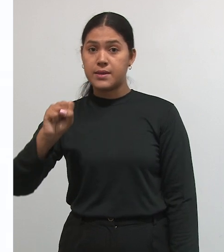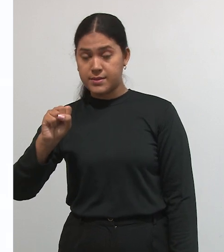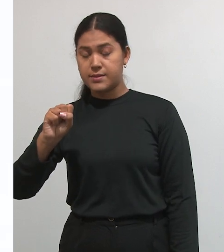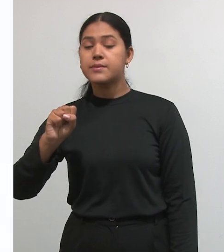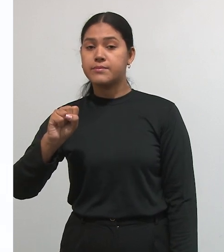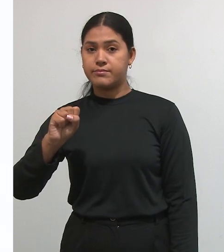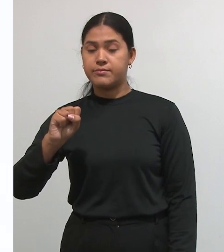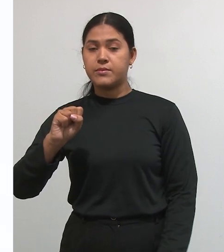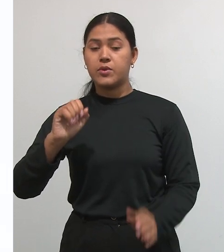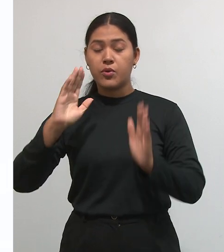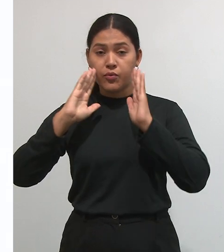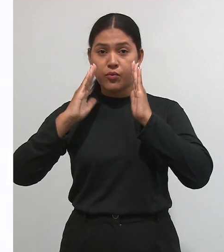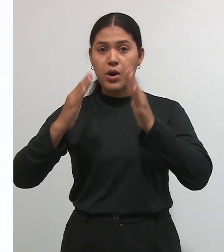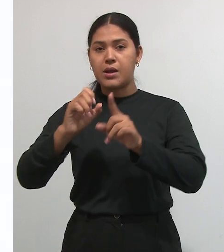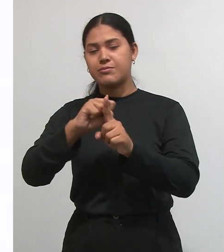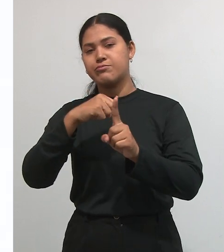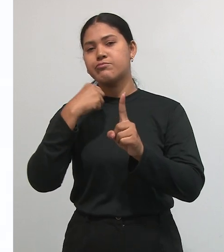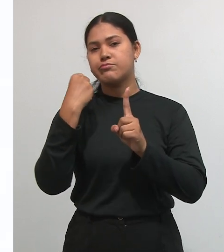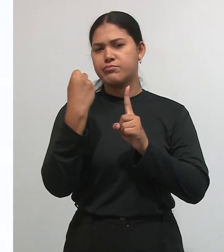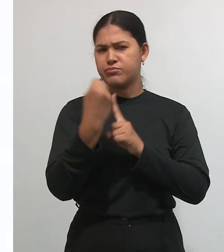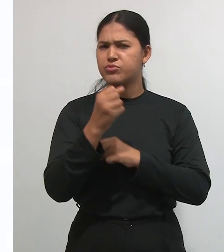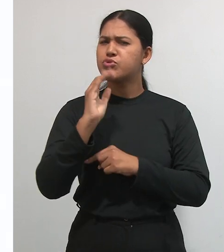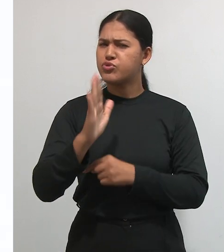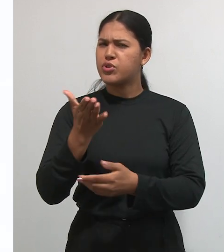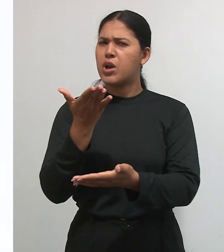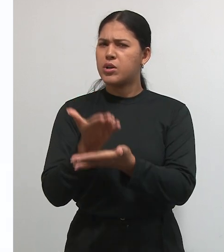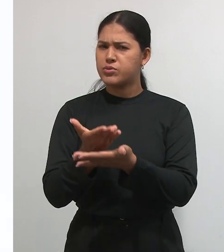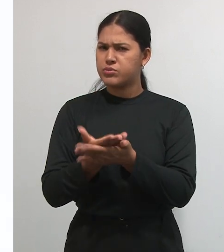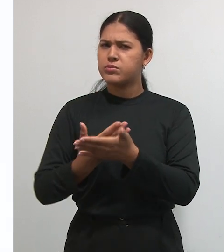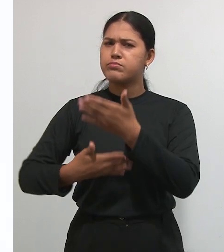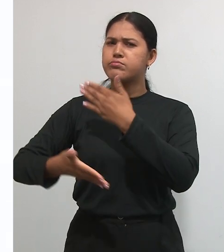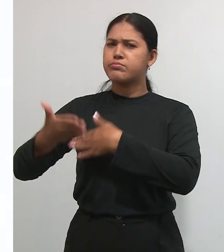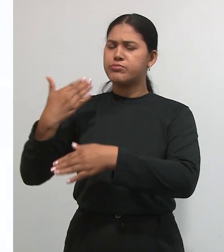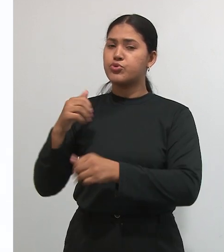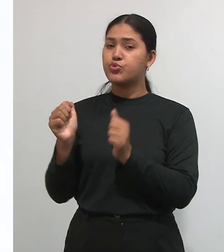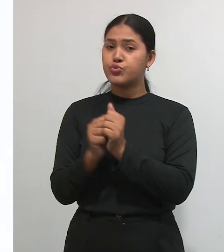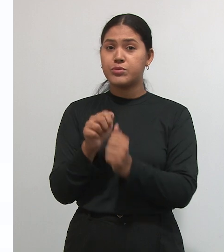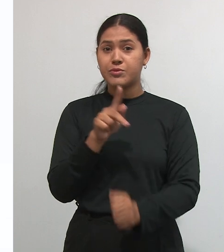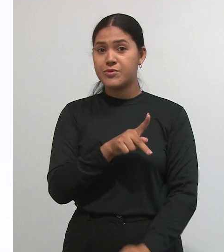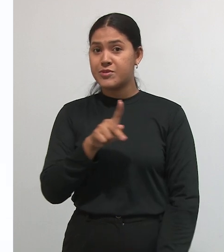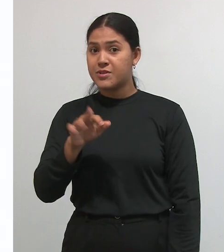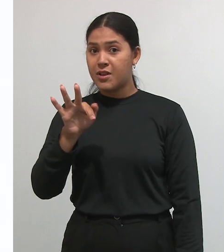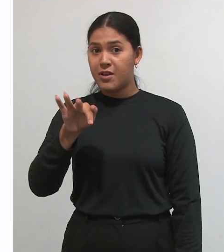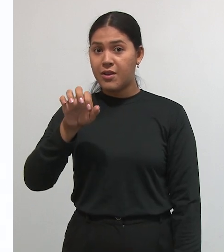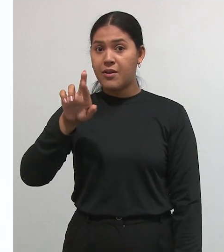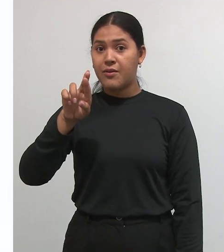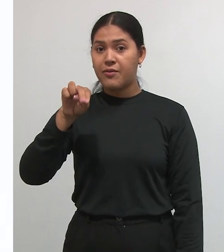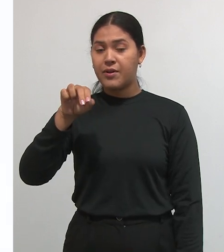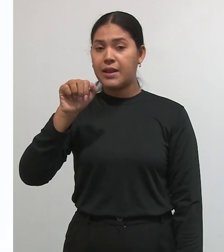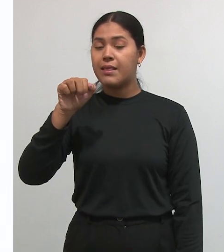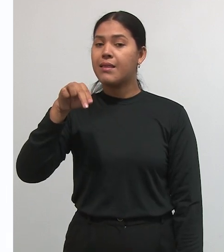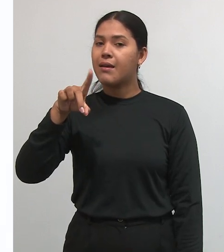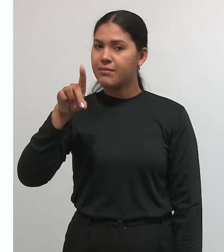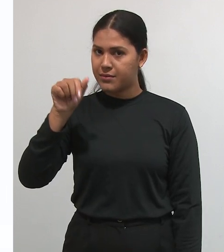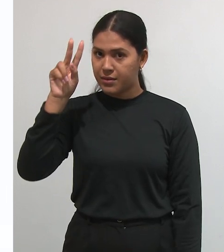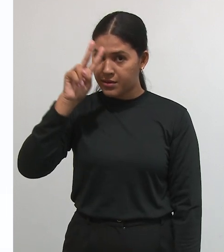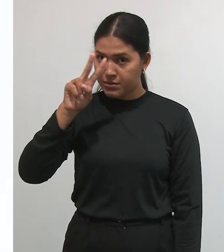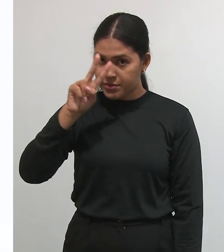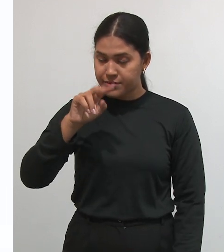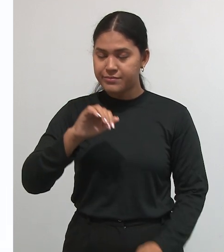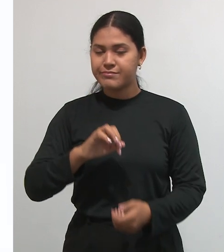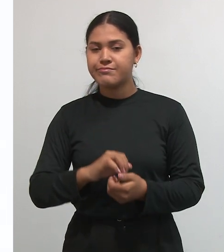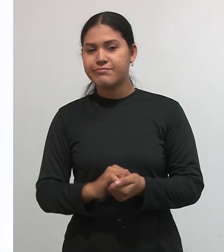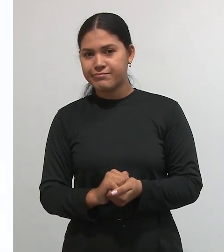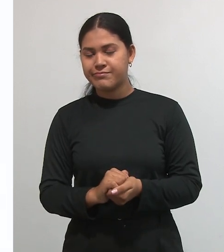Seguridade Social aqui. Isso vocês estudaram lá com a professora Fernanda, né? Não esqueça, lá em AFO. Então,